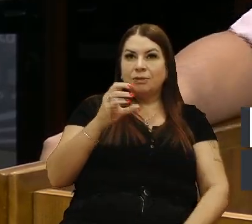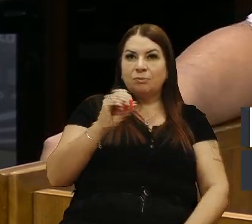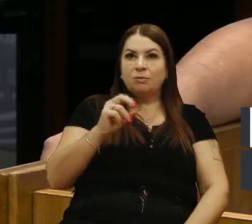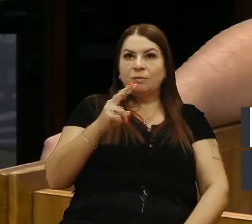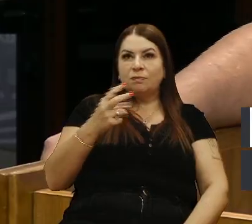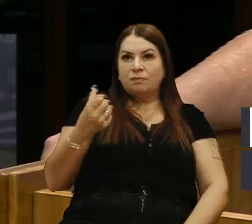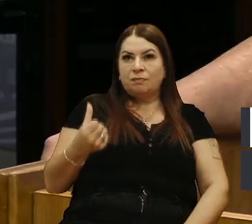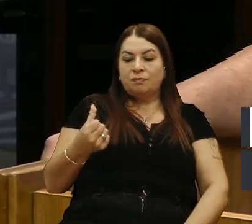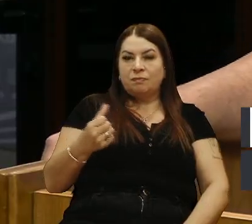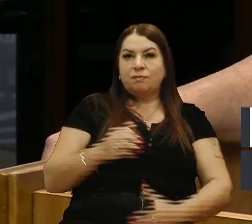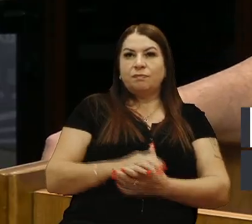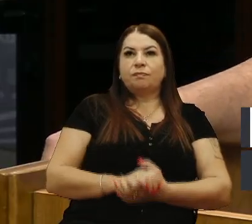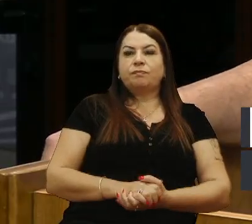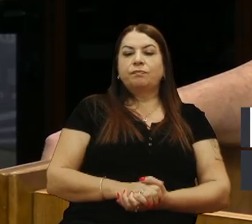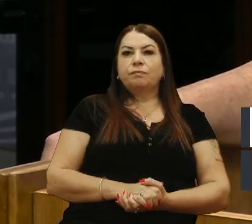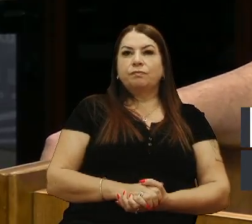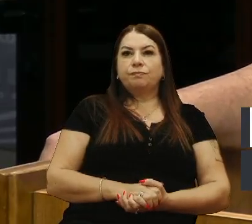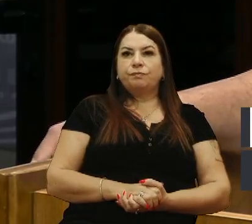26.